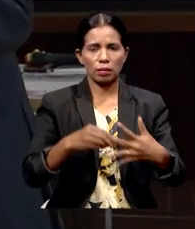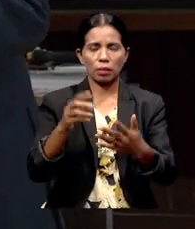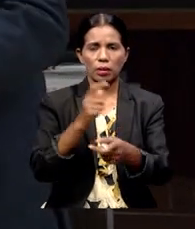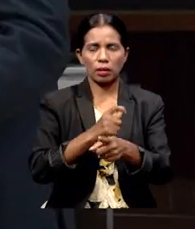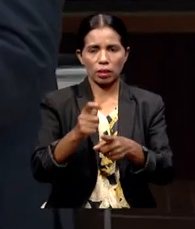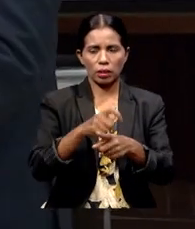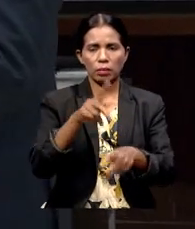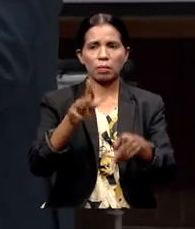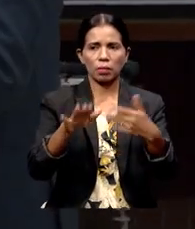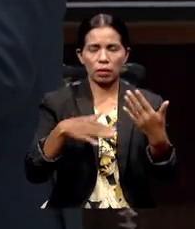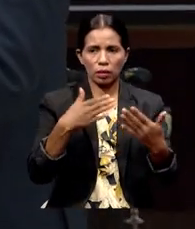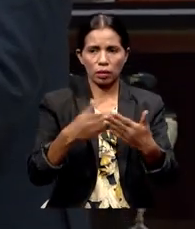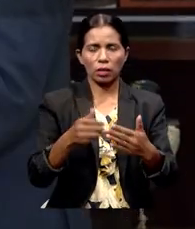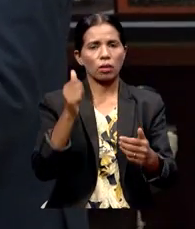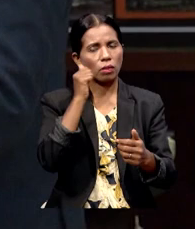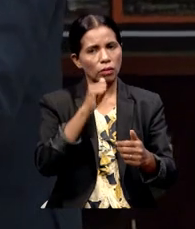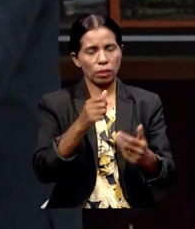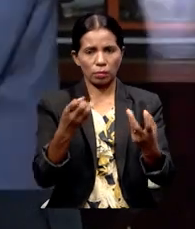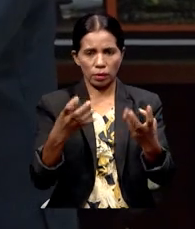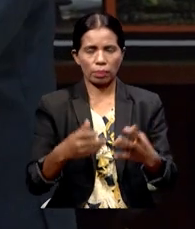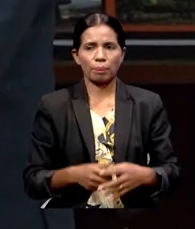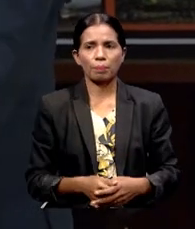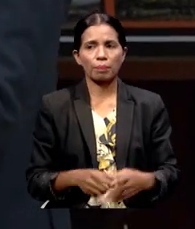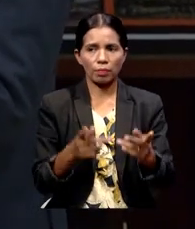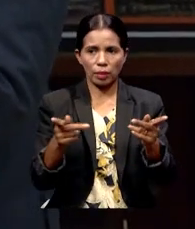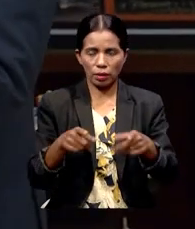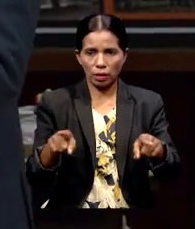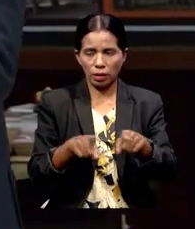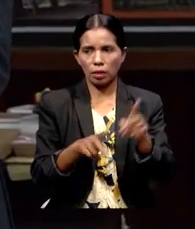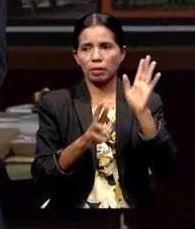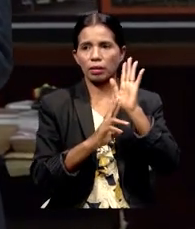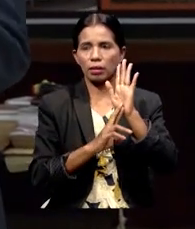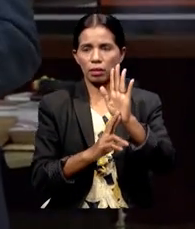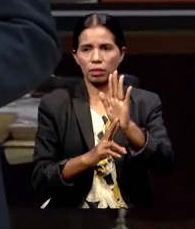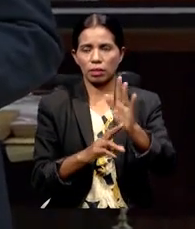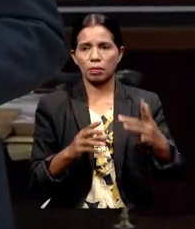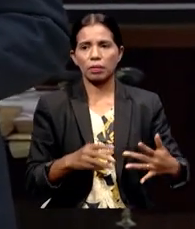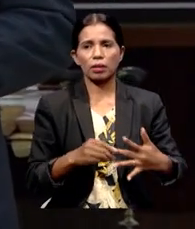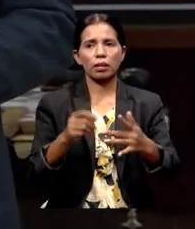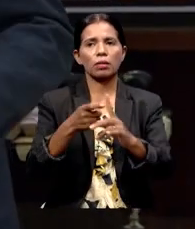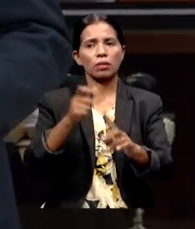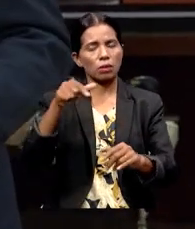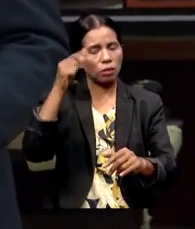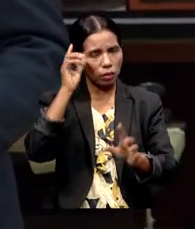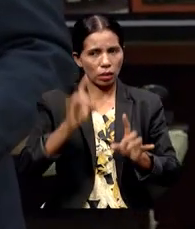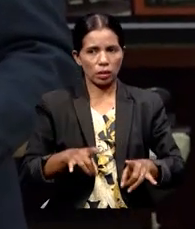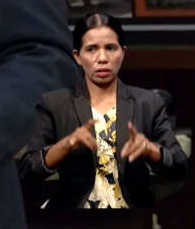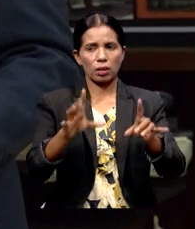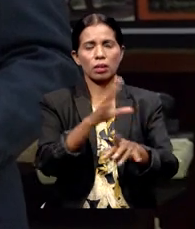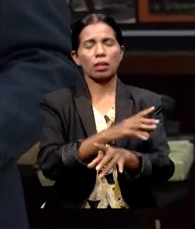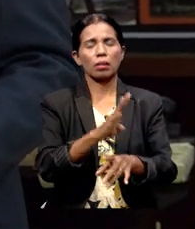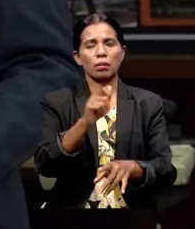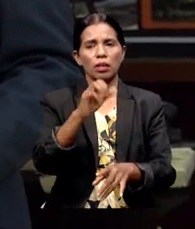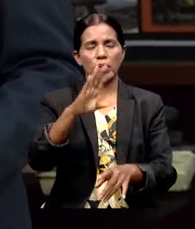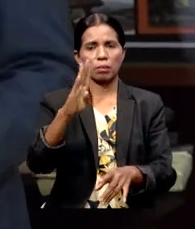para a comunidade, o feto será lúquida. E a Fátima Nessan, representante especial Greater Sunrise, o seu governo australiano, o fundador Balibo Trust,